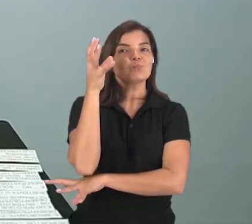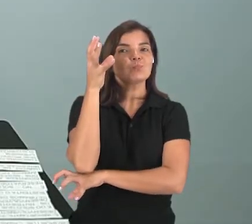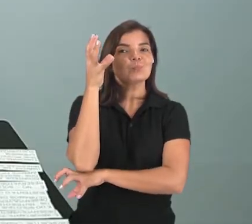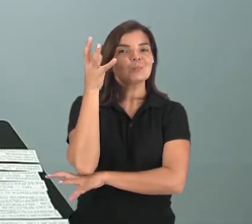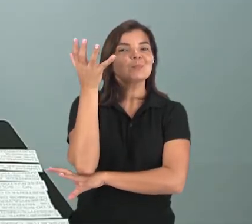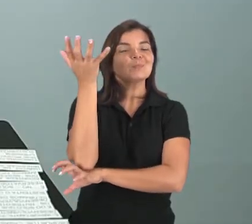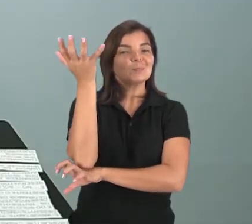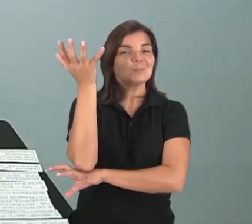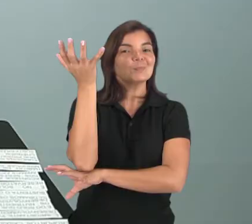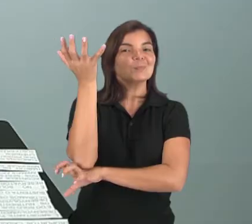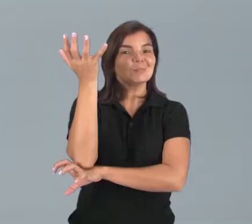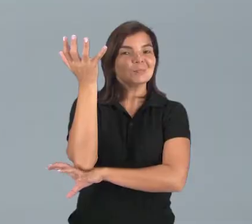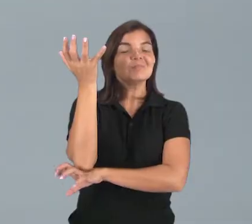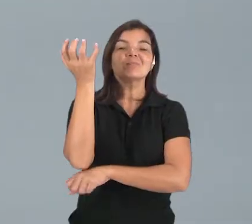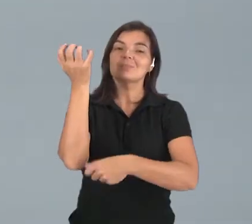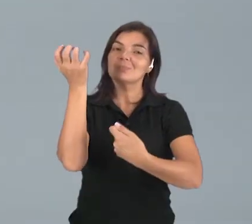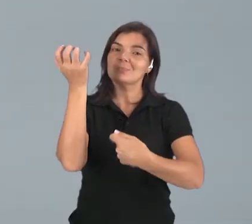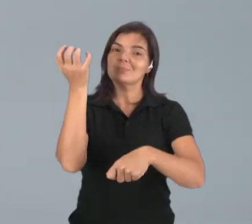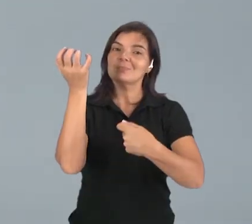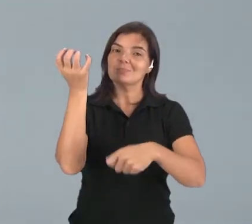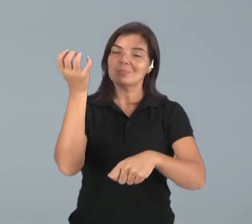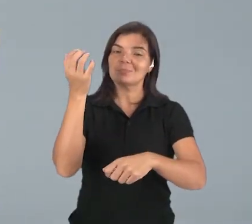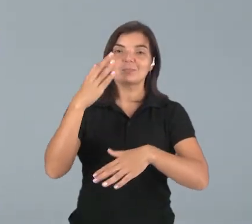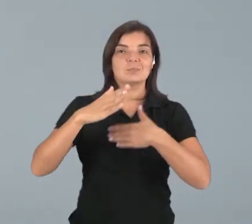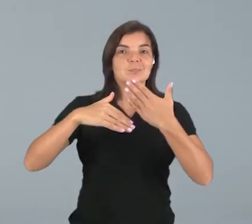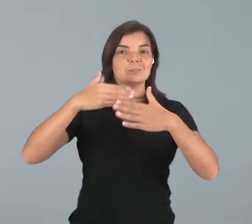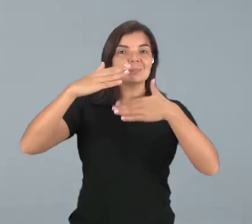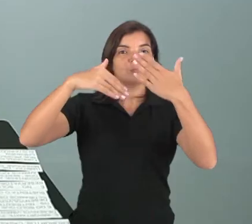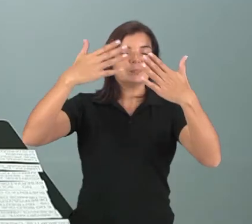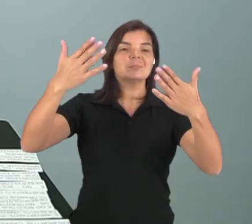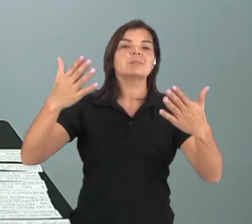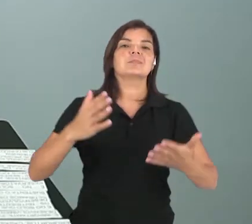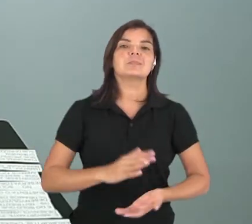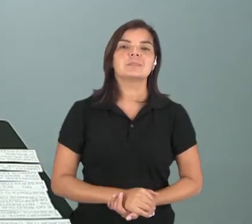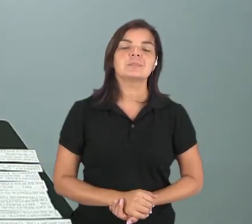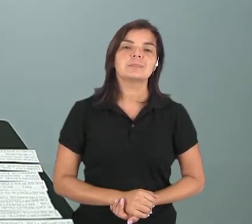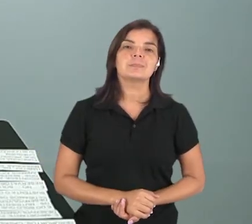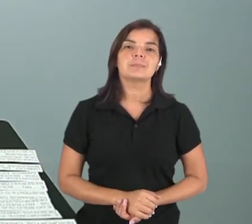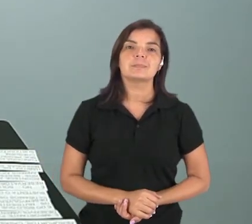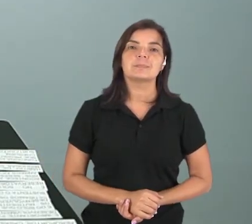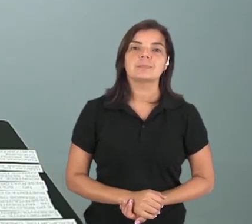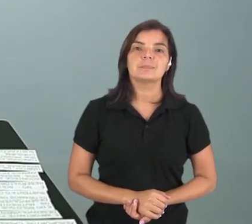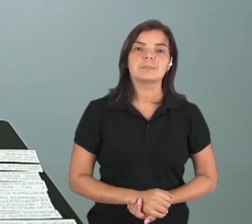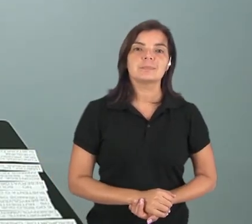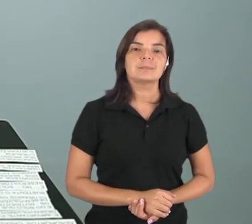os nutrientes necessários para o seu crescimento.